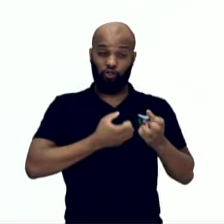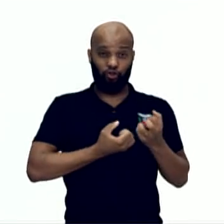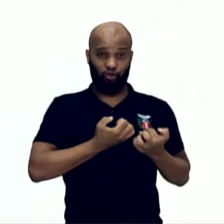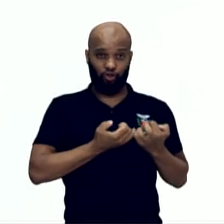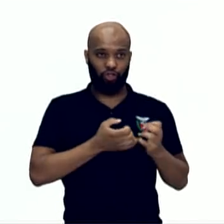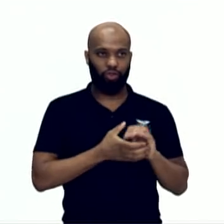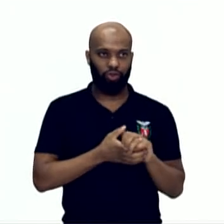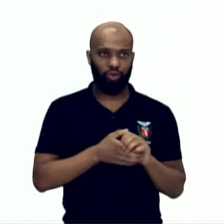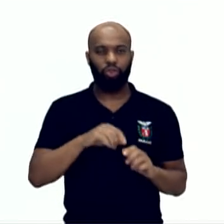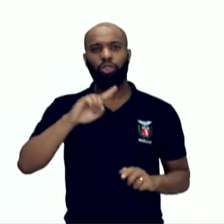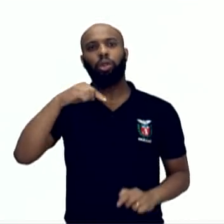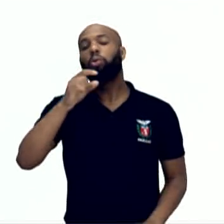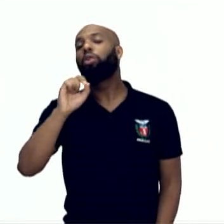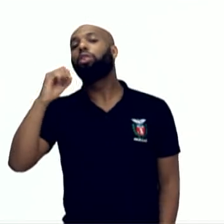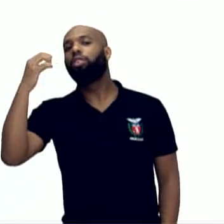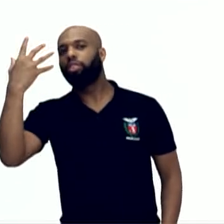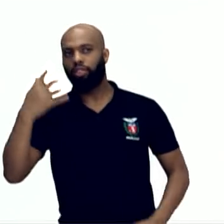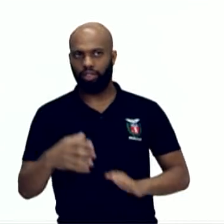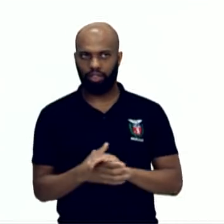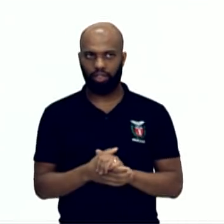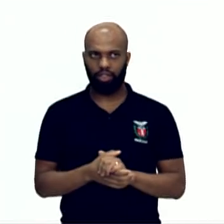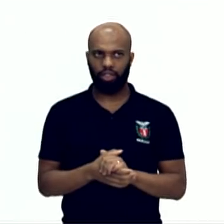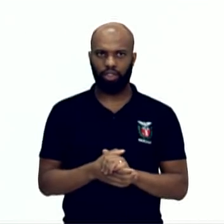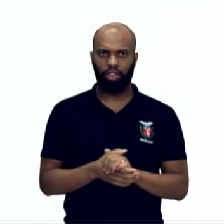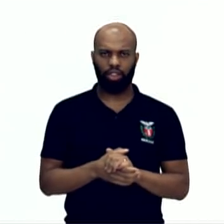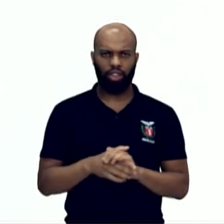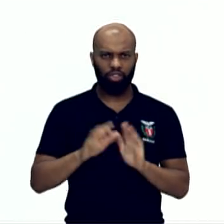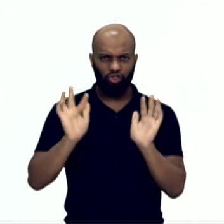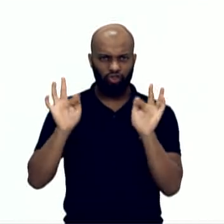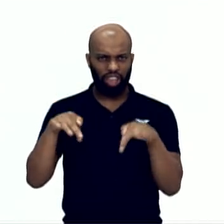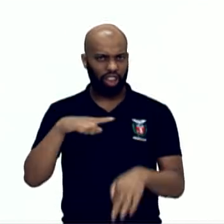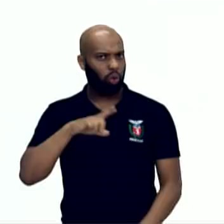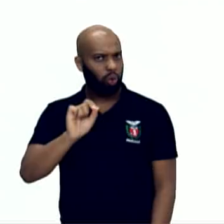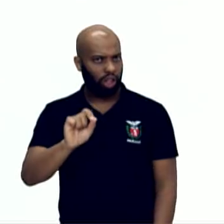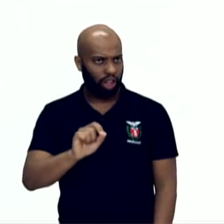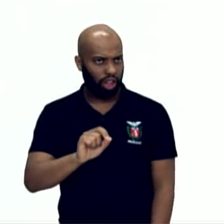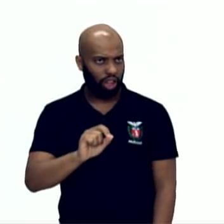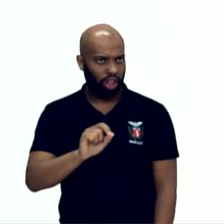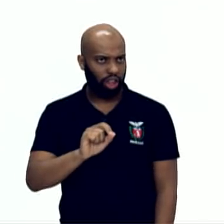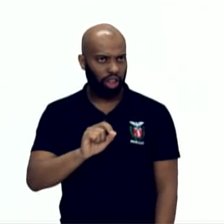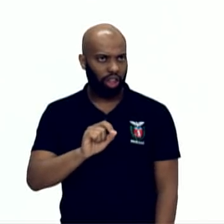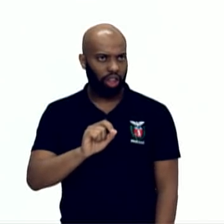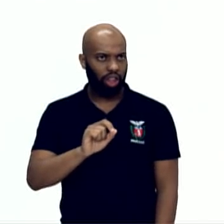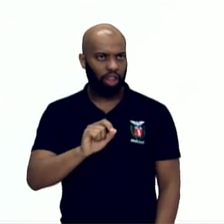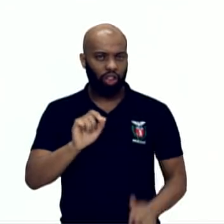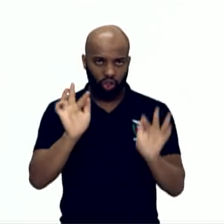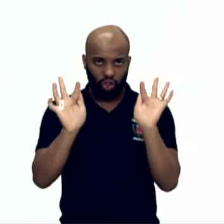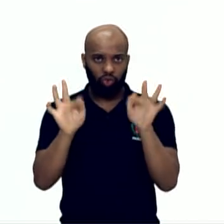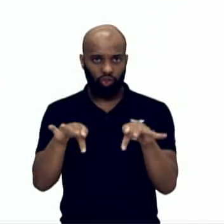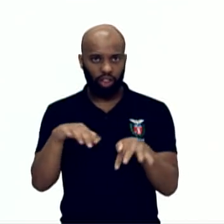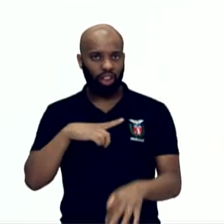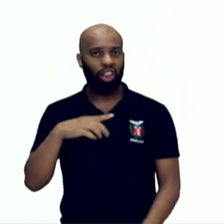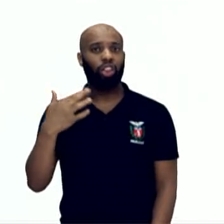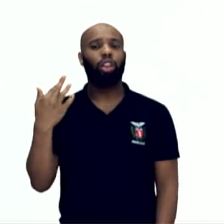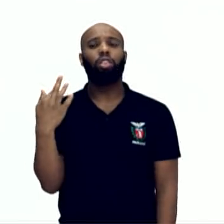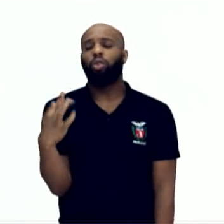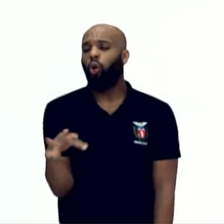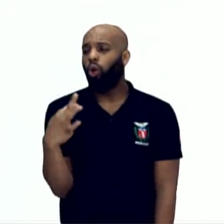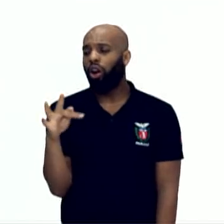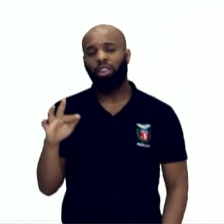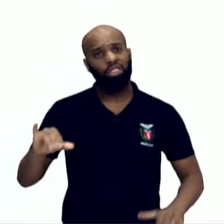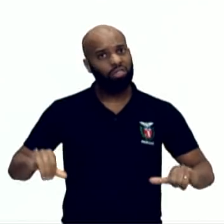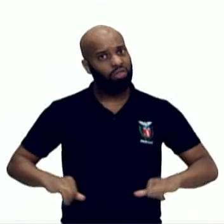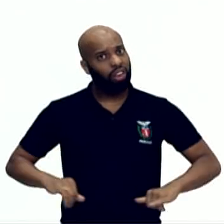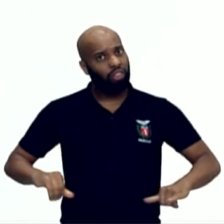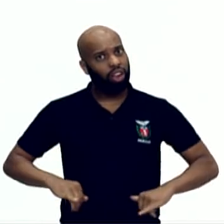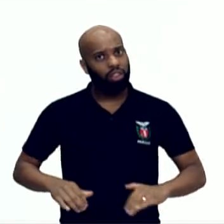ardor. E o que acontece? Olha lá, o que gera no final? Olha o final do joguinho, a dor. Por